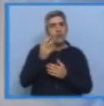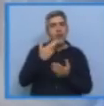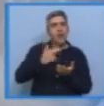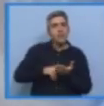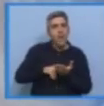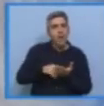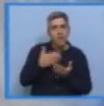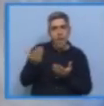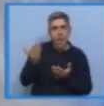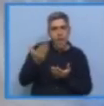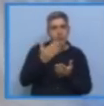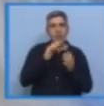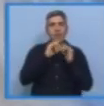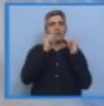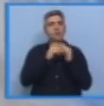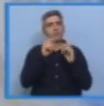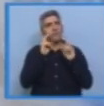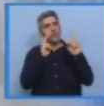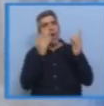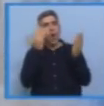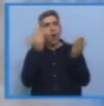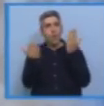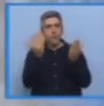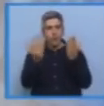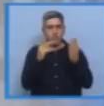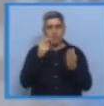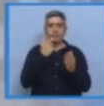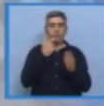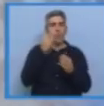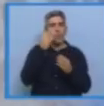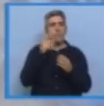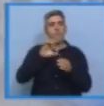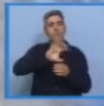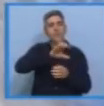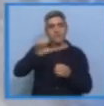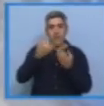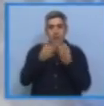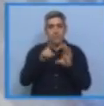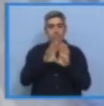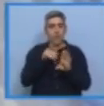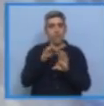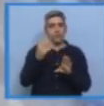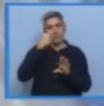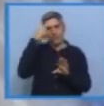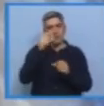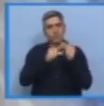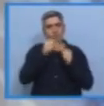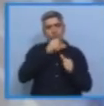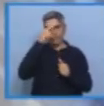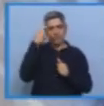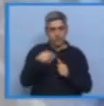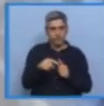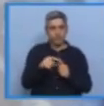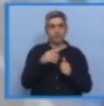para as realidades internacionais, para os comparativos, perceber como os países que abriram esta porta depois dificilmente voltam atrás e